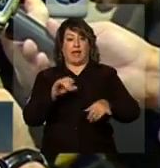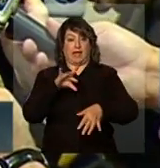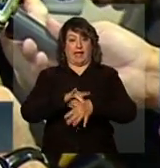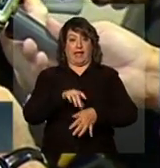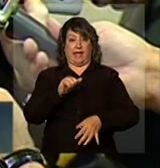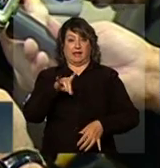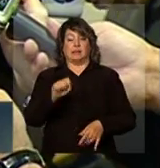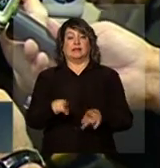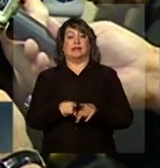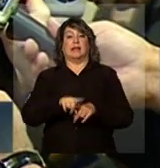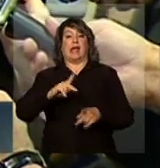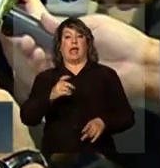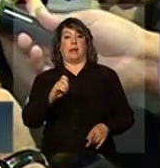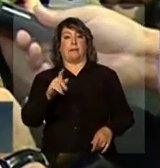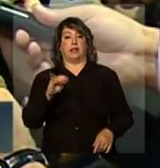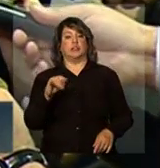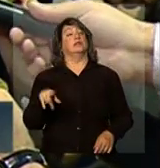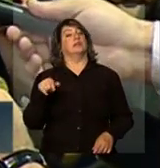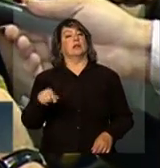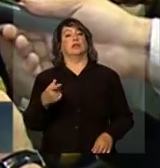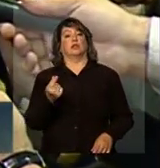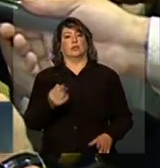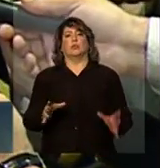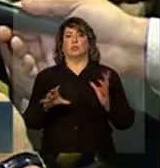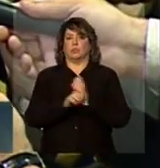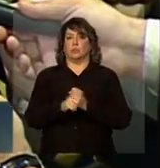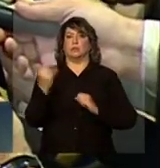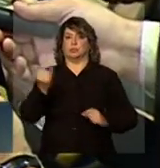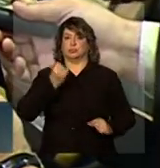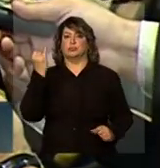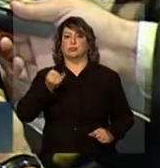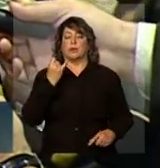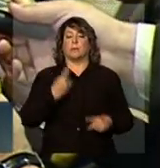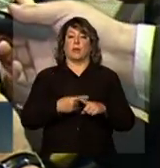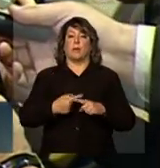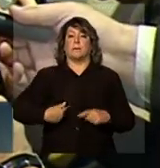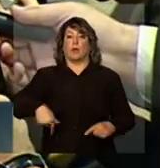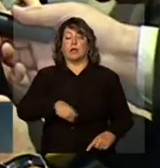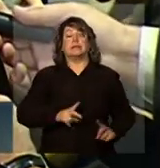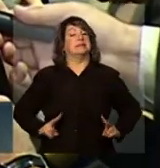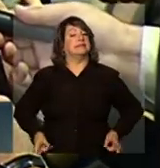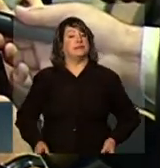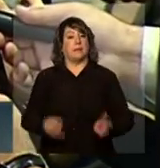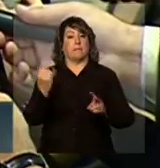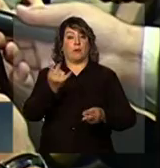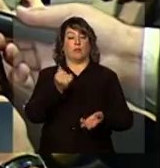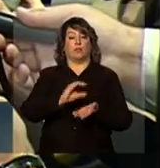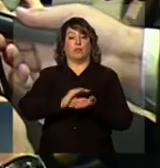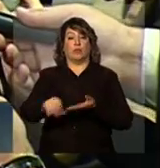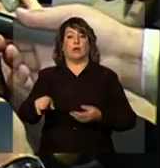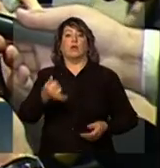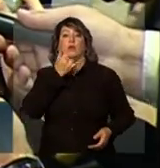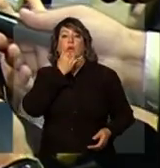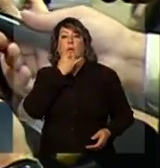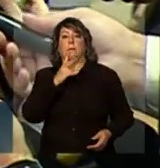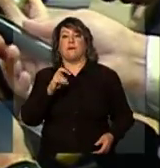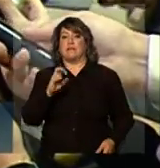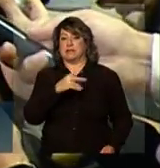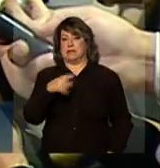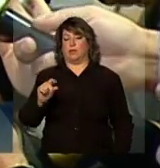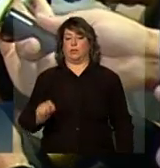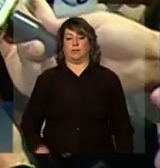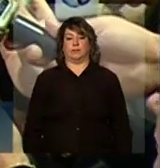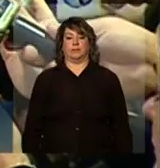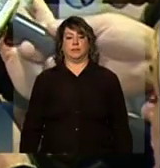é um recurso bastante significativo e importante porque para nós é sempre importante investir na prevenção mas